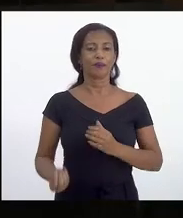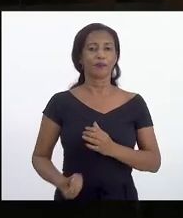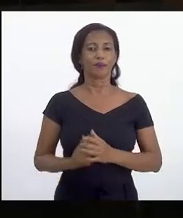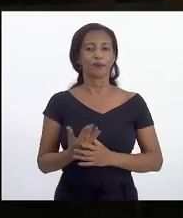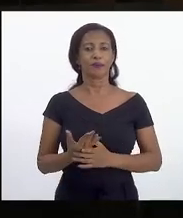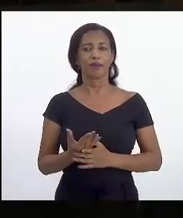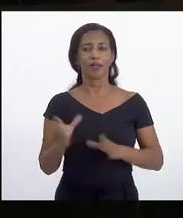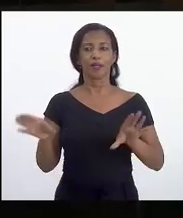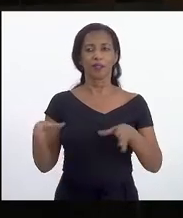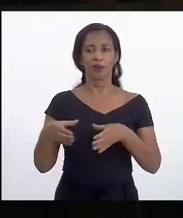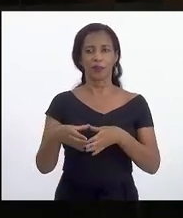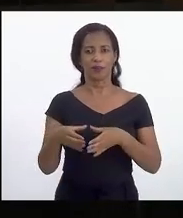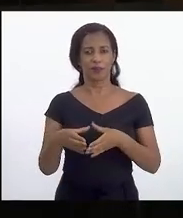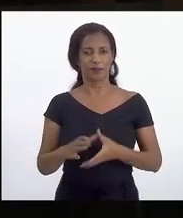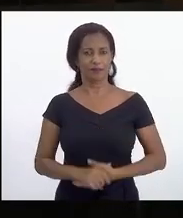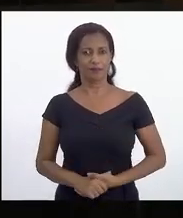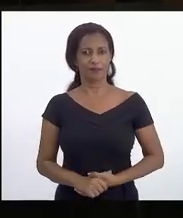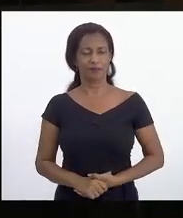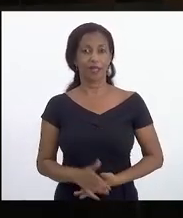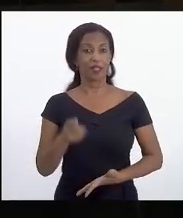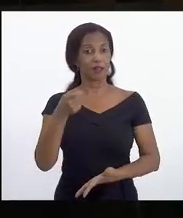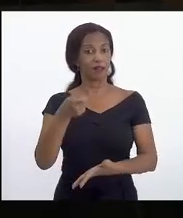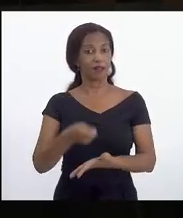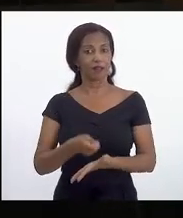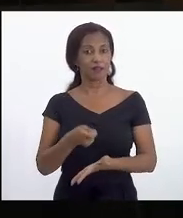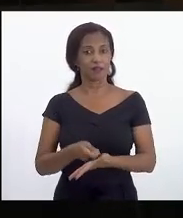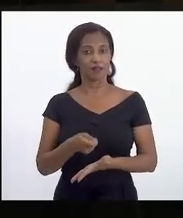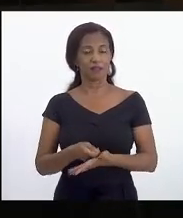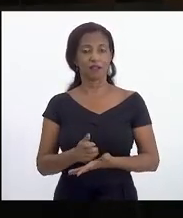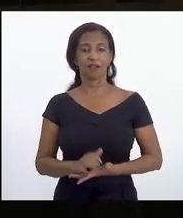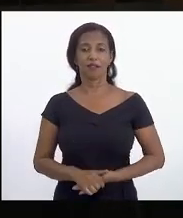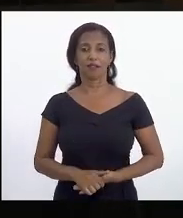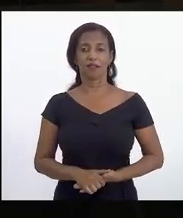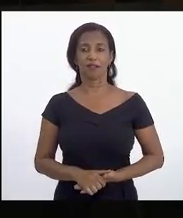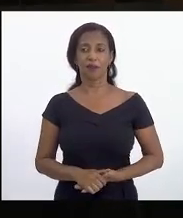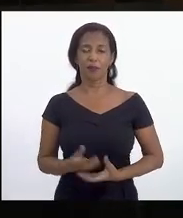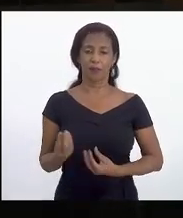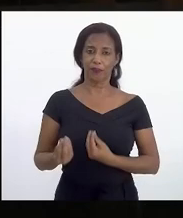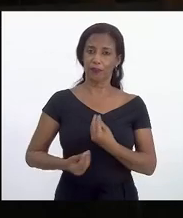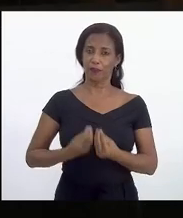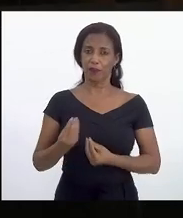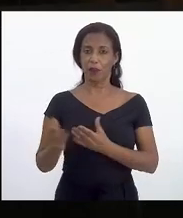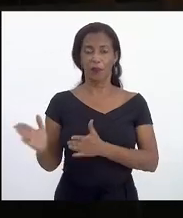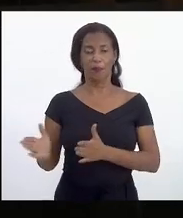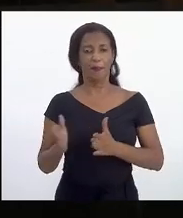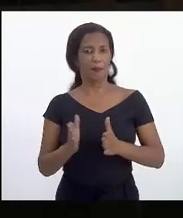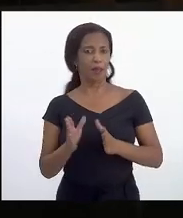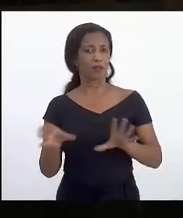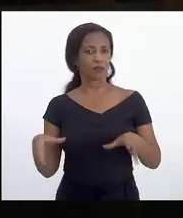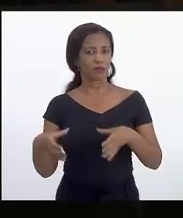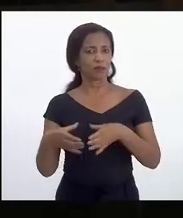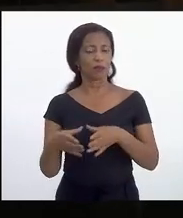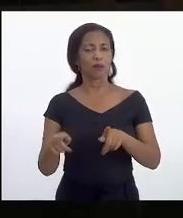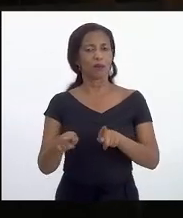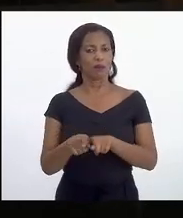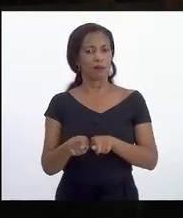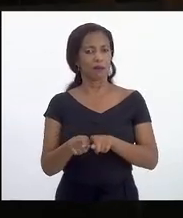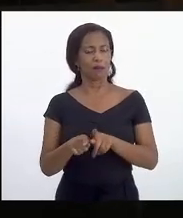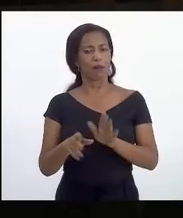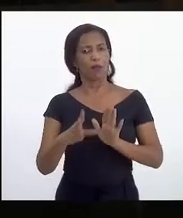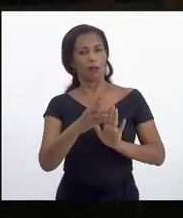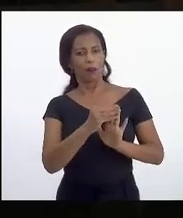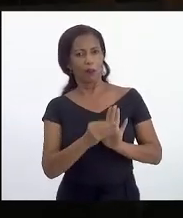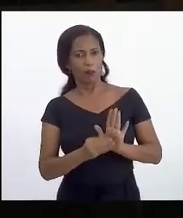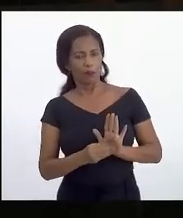criação desta comissão e garantir indo né como parte nesta comissão também na